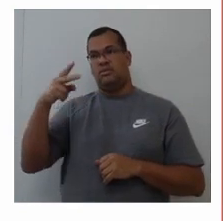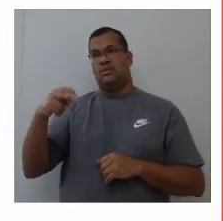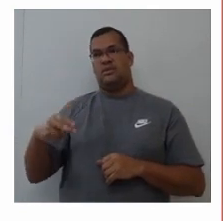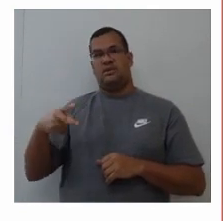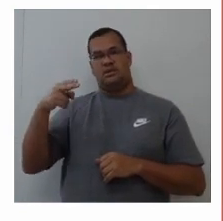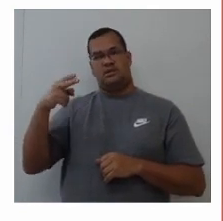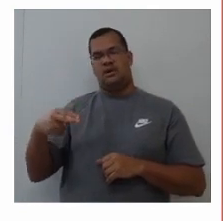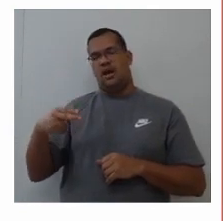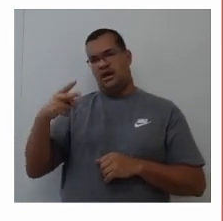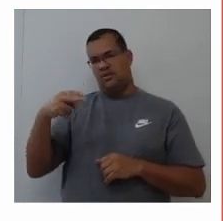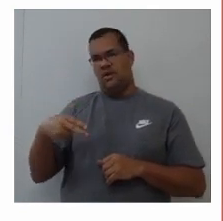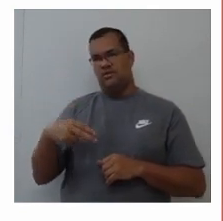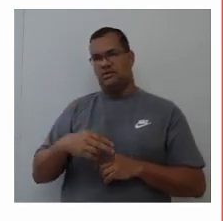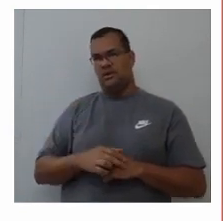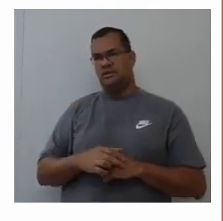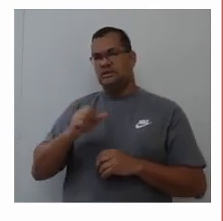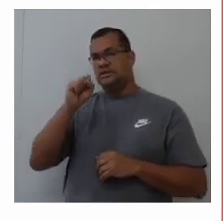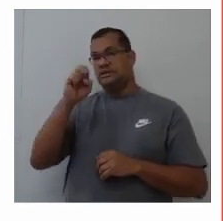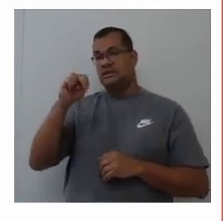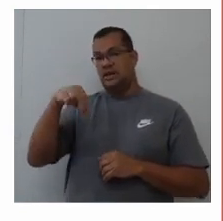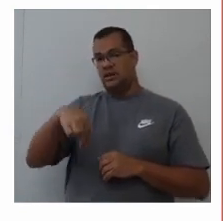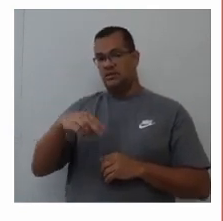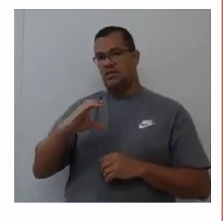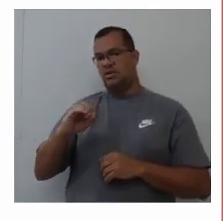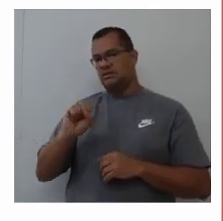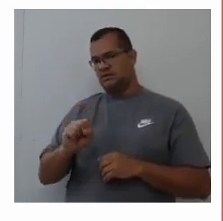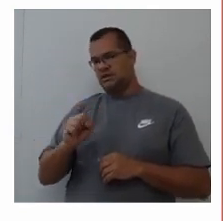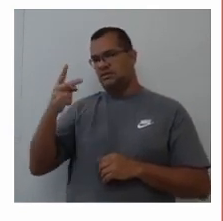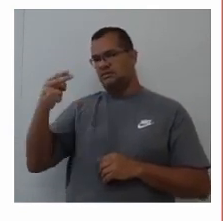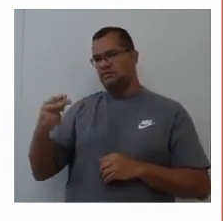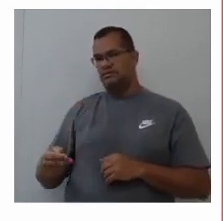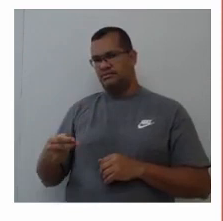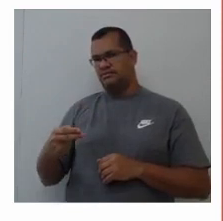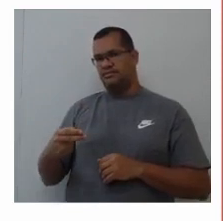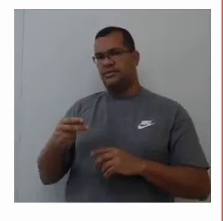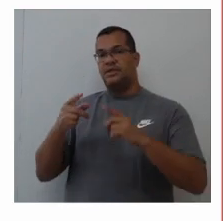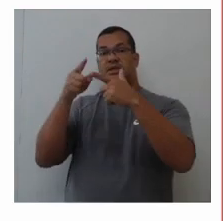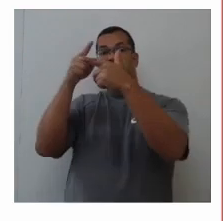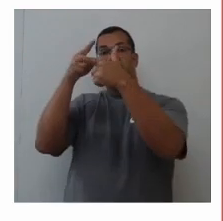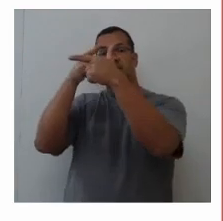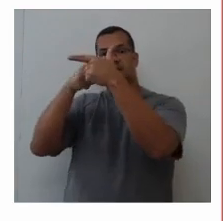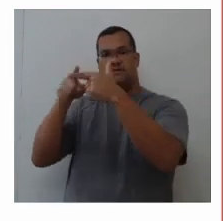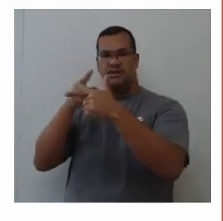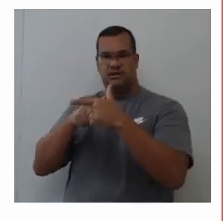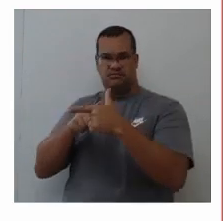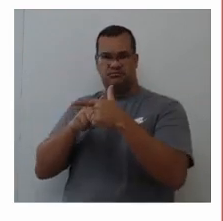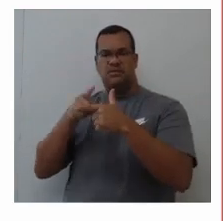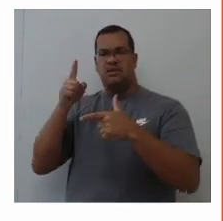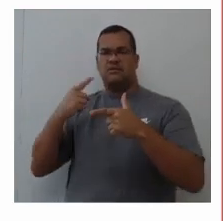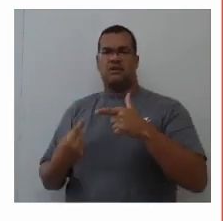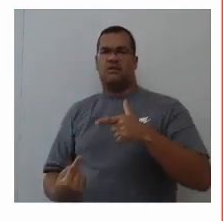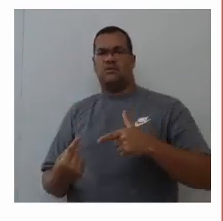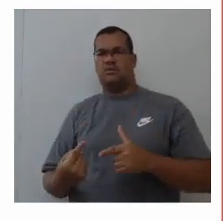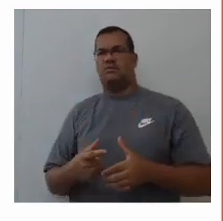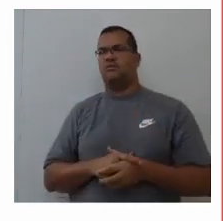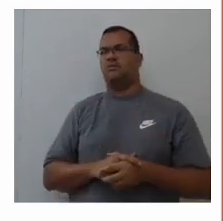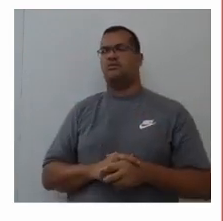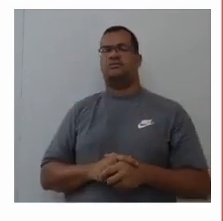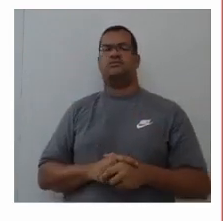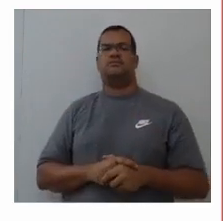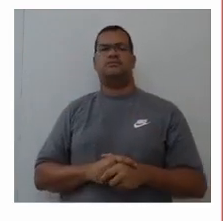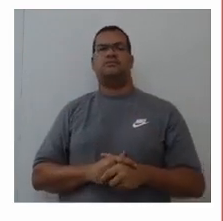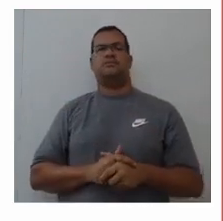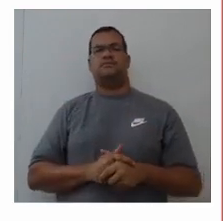e o cosseno, são iguais? Quando eu dividir o seno pelo cosseno, eu vou obter o resultado 1. E aí você já tem o valor da tangente